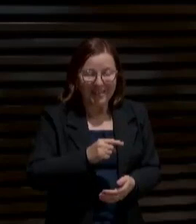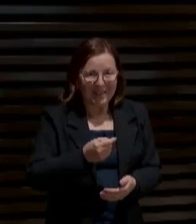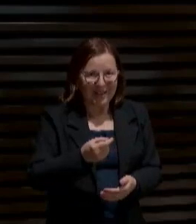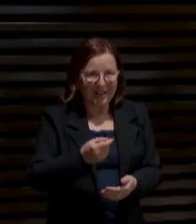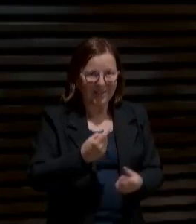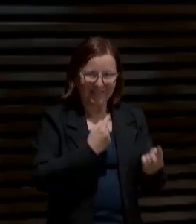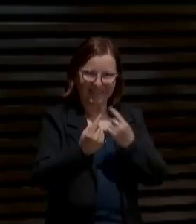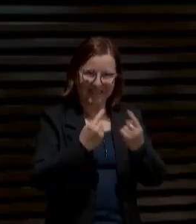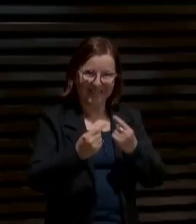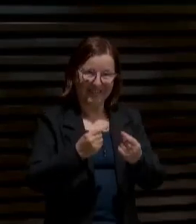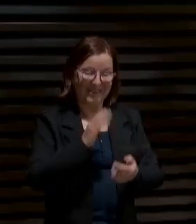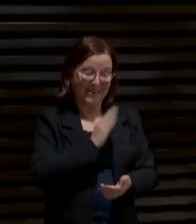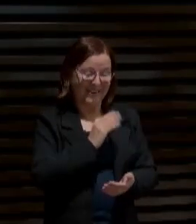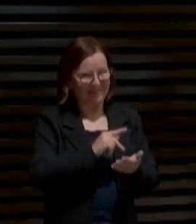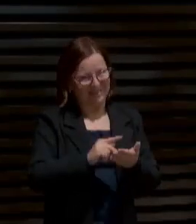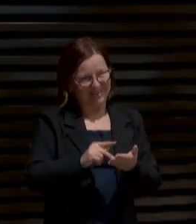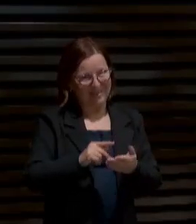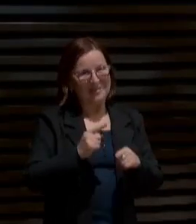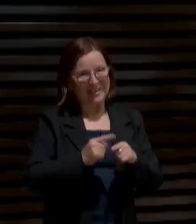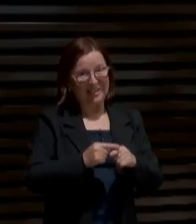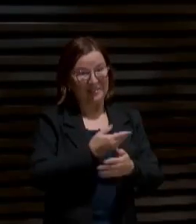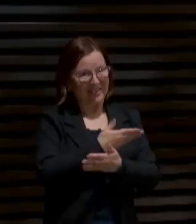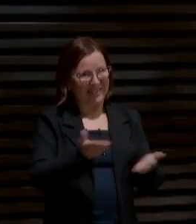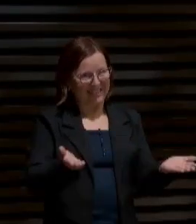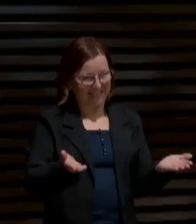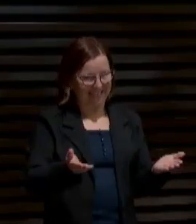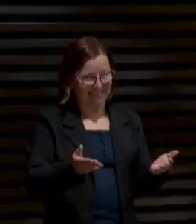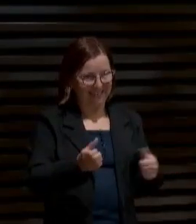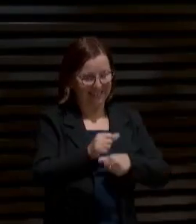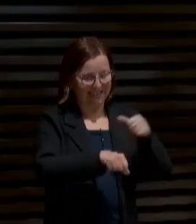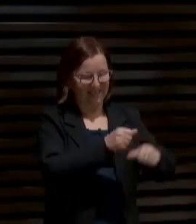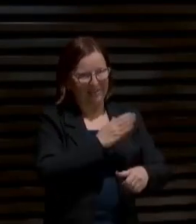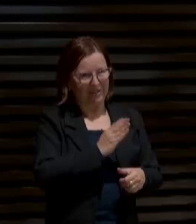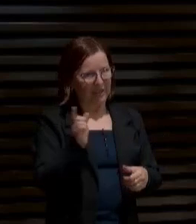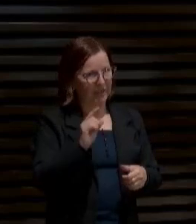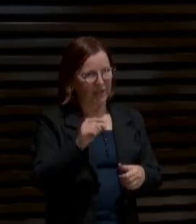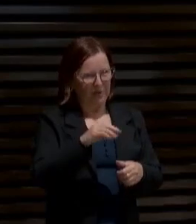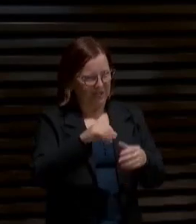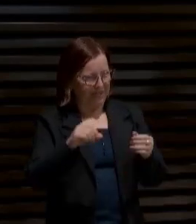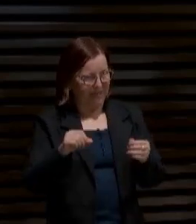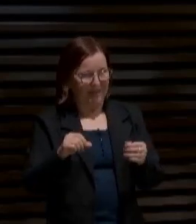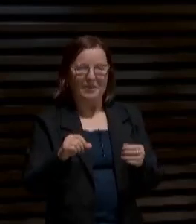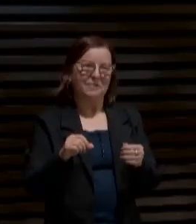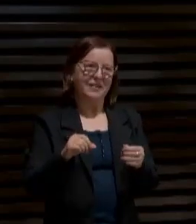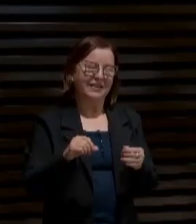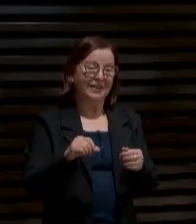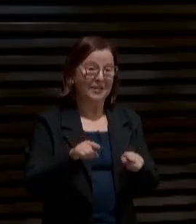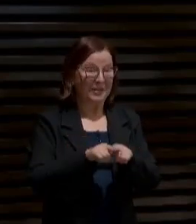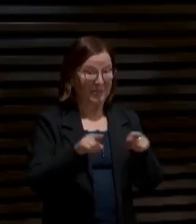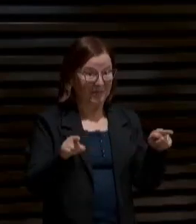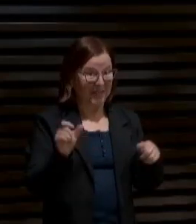porque vocês foram regenerados não de semente corruptível mas em semente